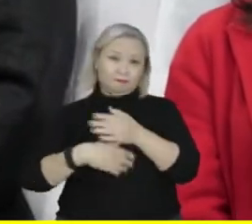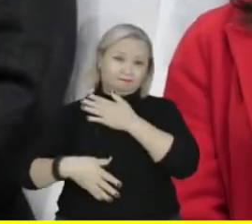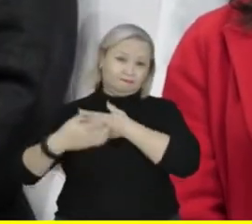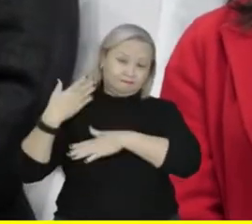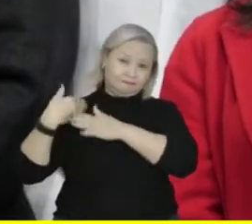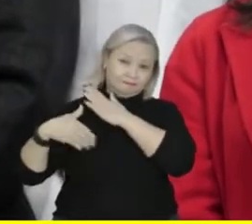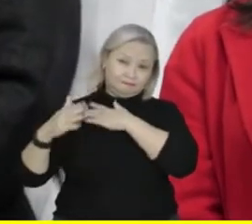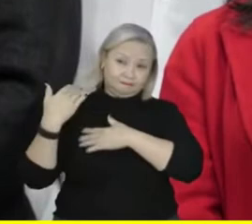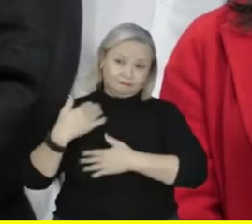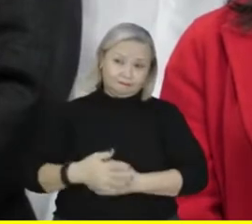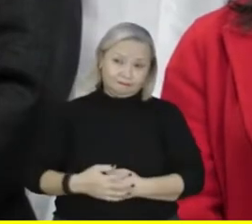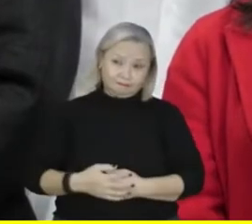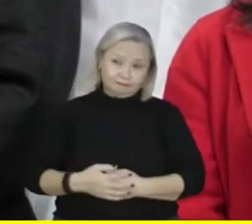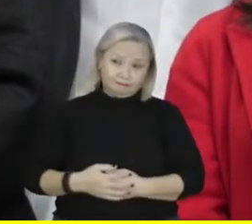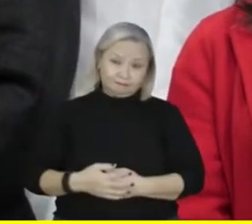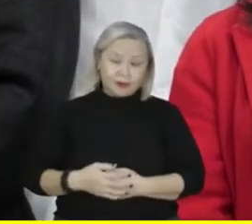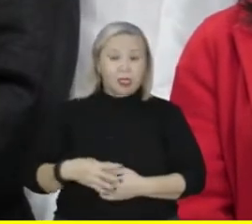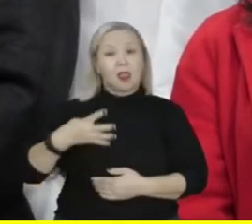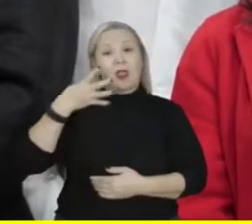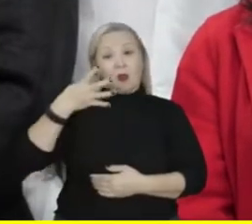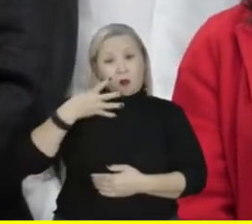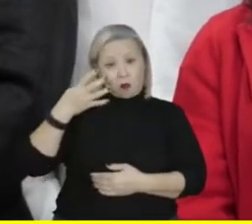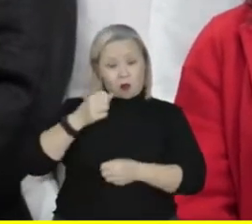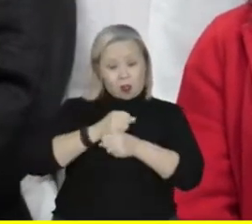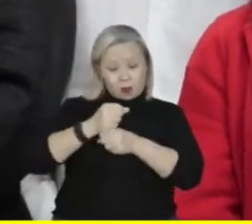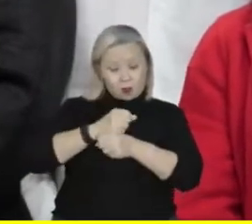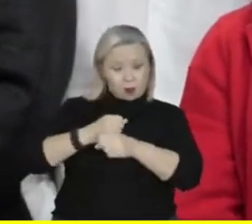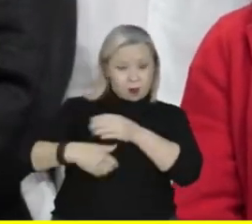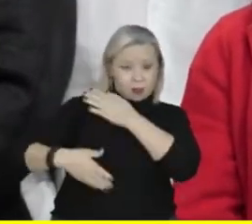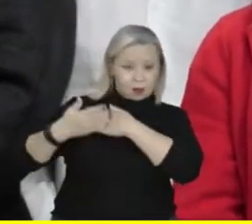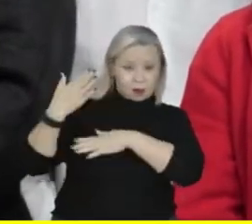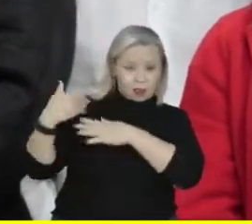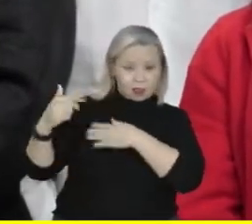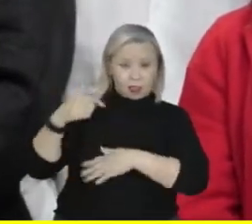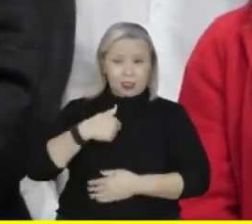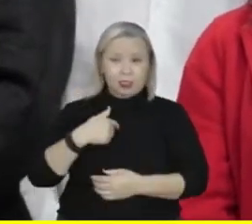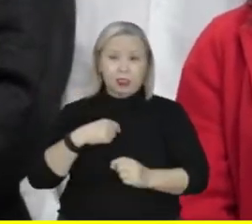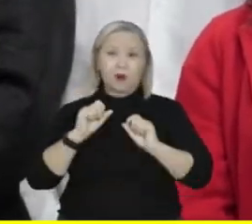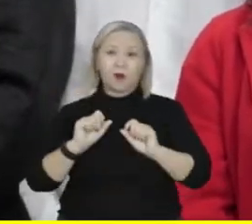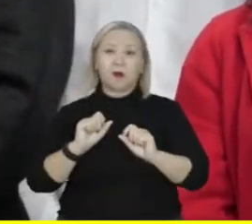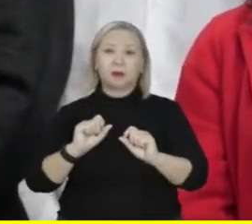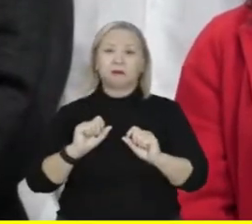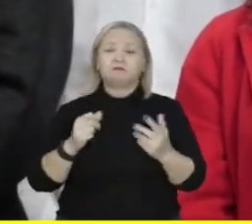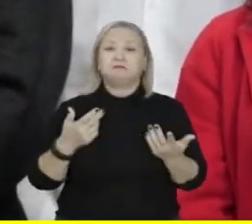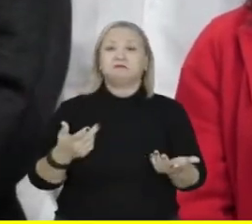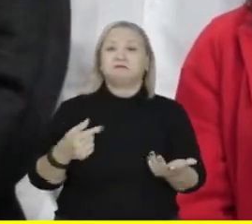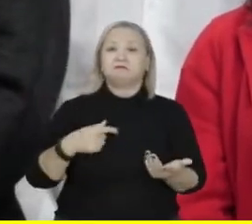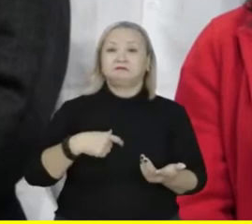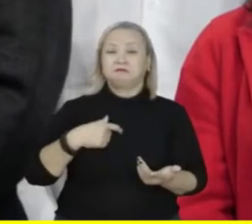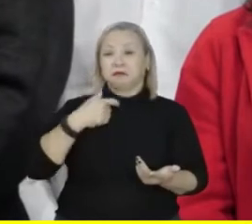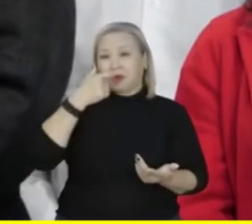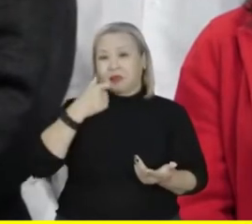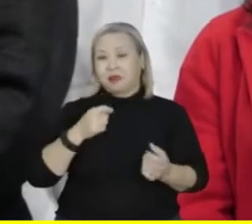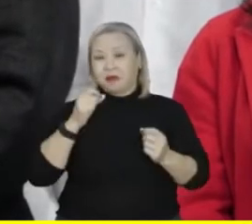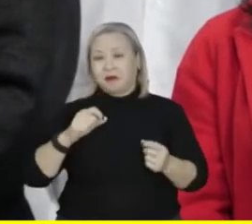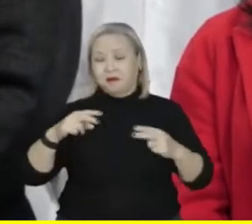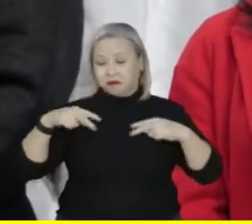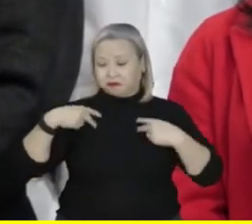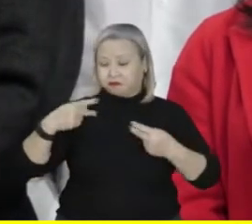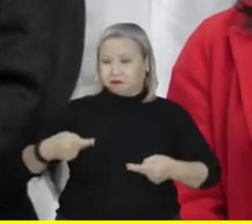acorda 4 anos atrás eu era tido como se fosse um ser humano